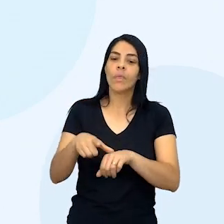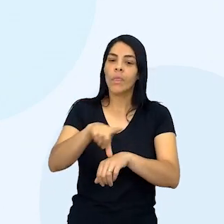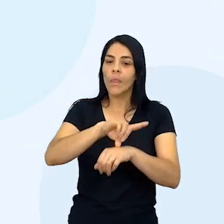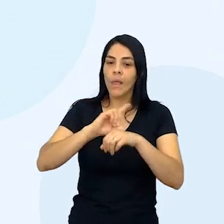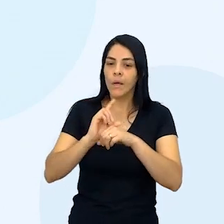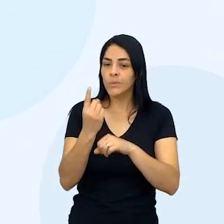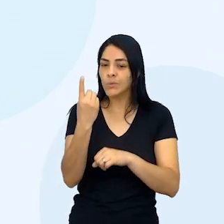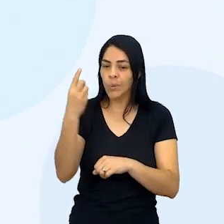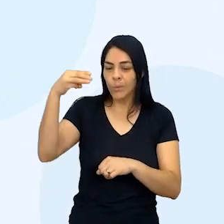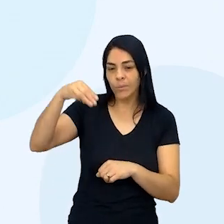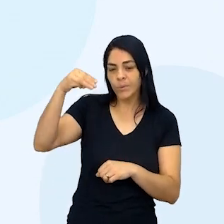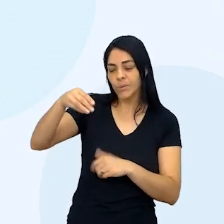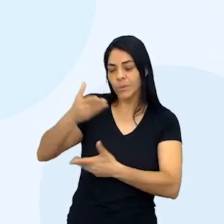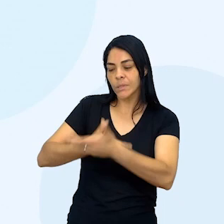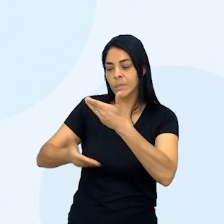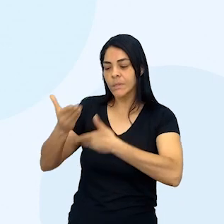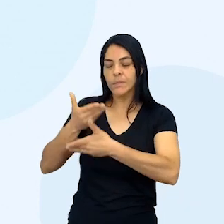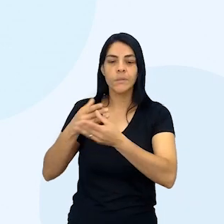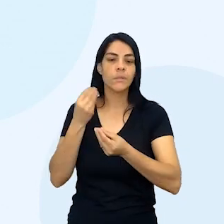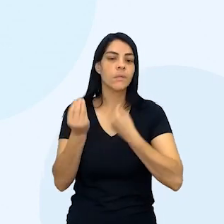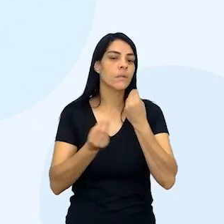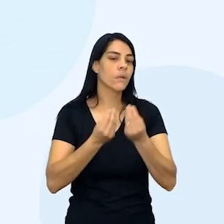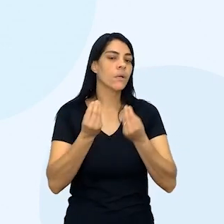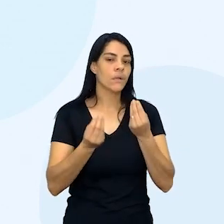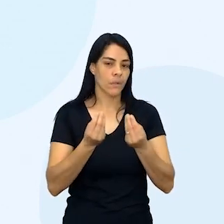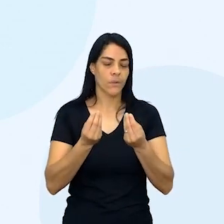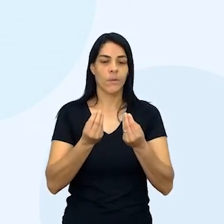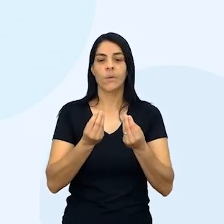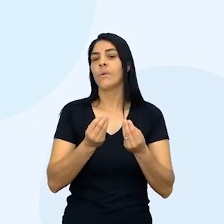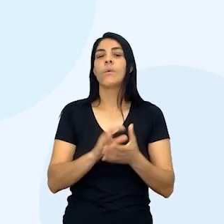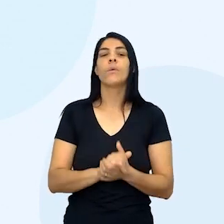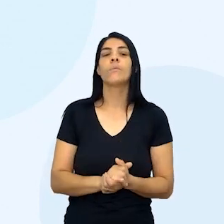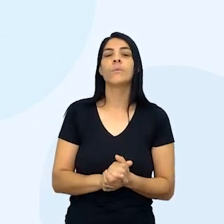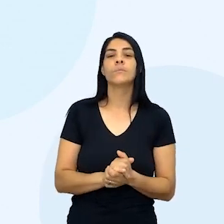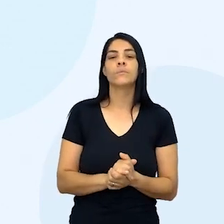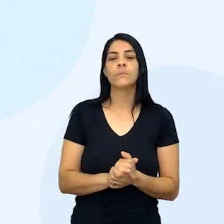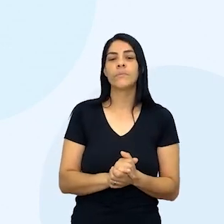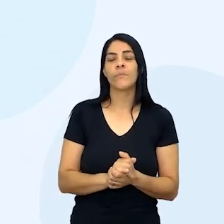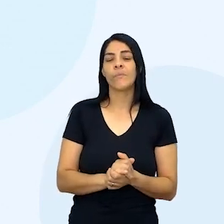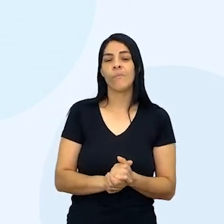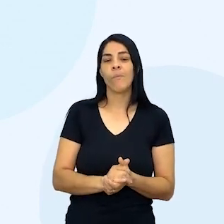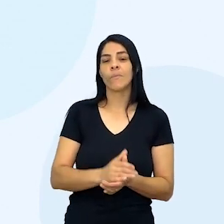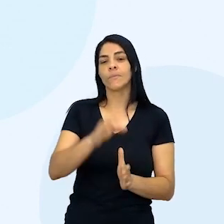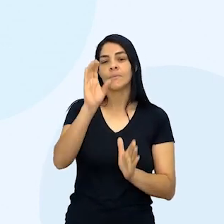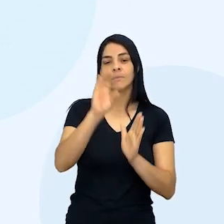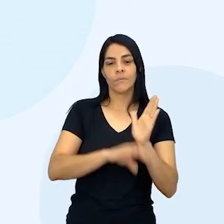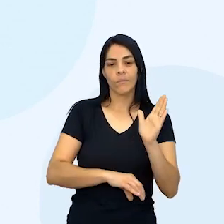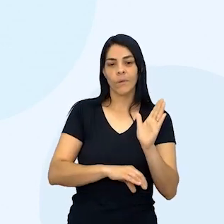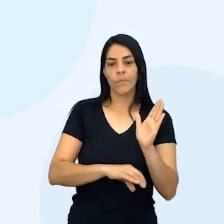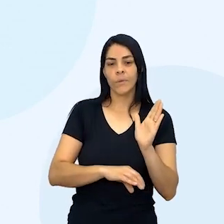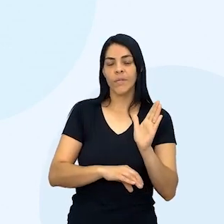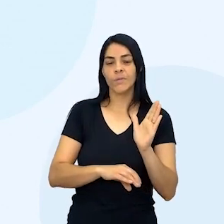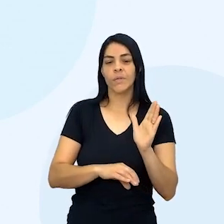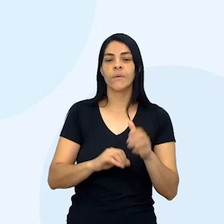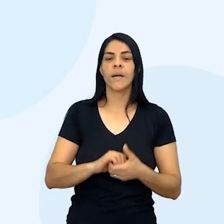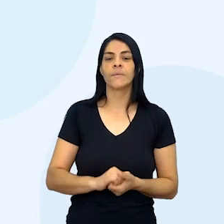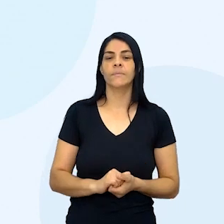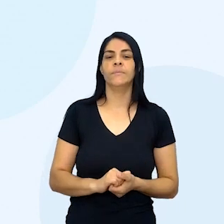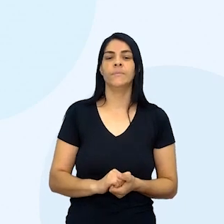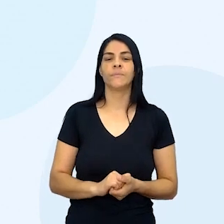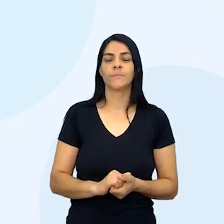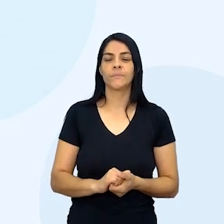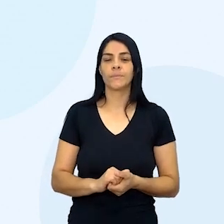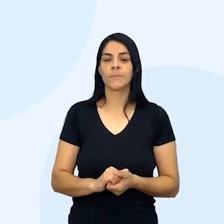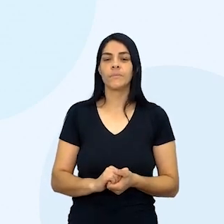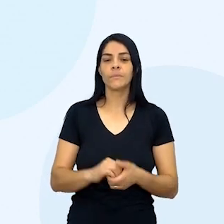interagir, né, no chat, como que os nossos componentes curriculares podem trazer essa comunicação, né,